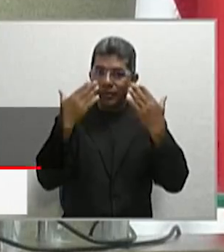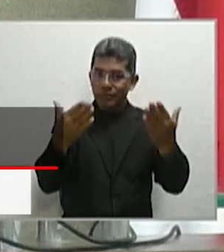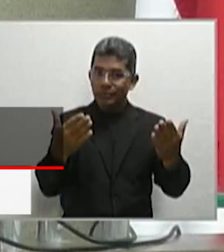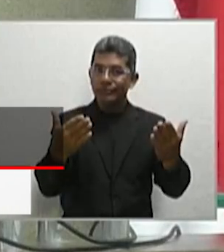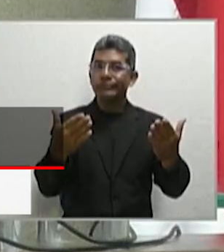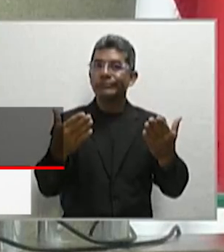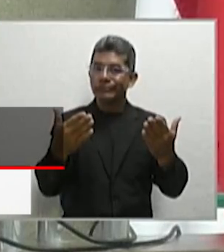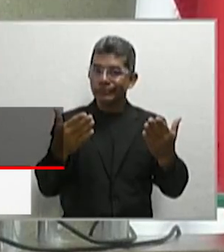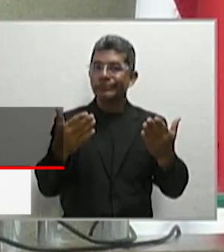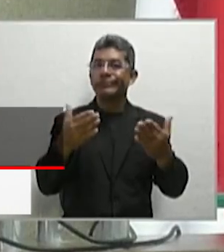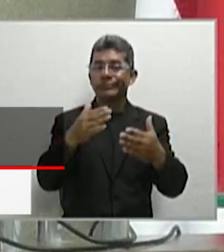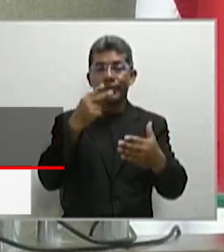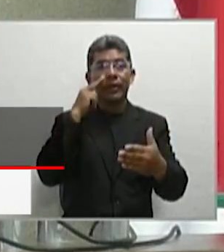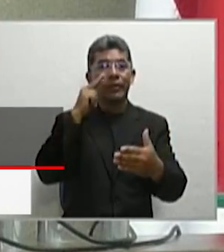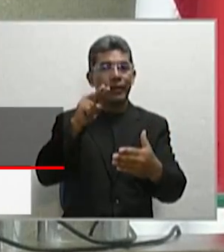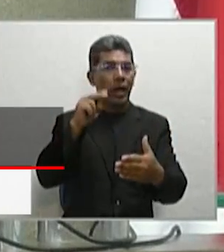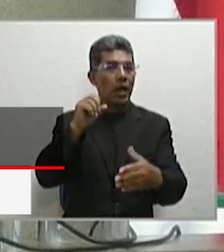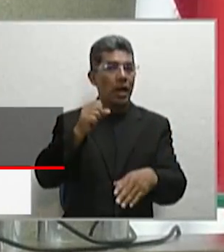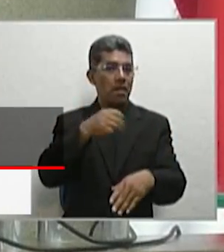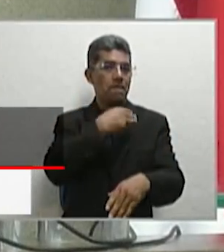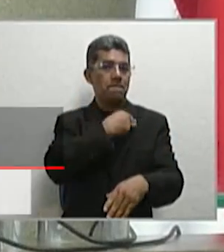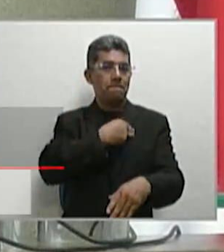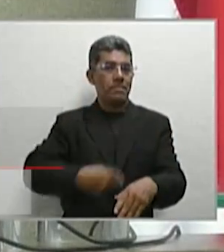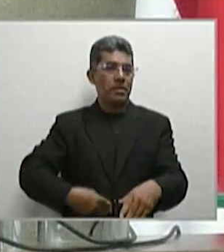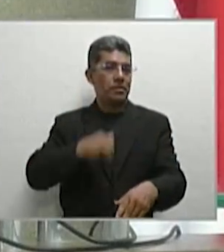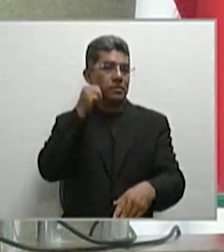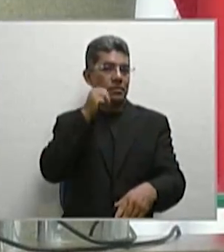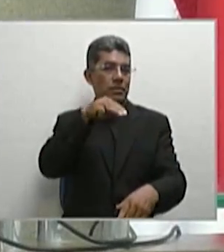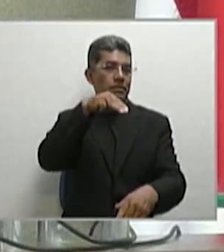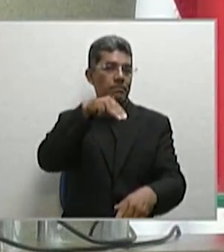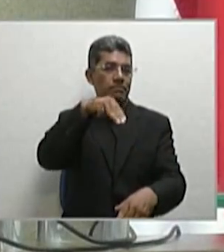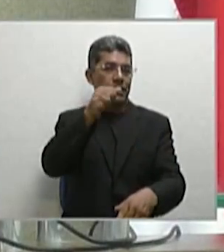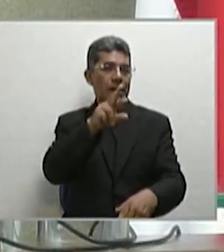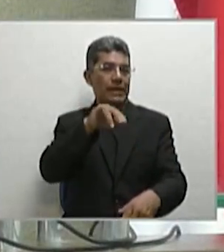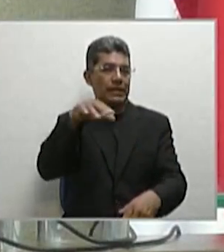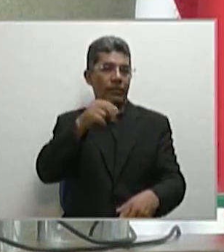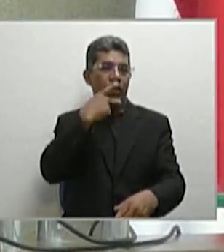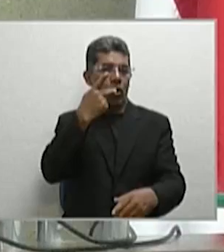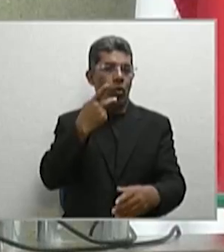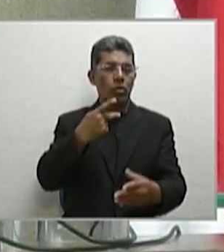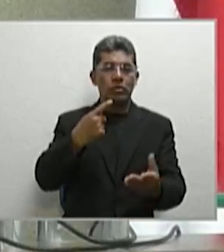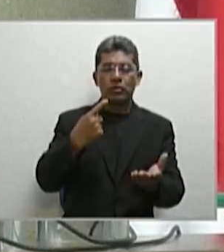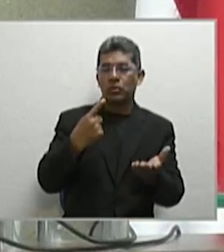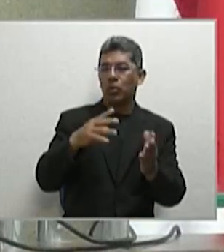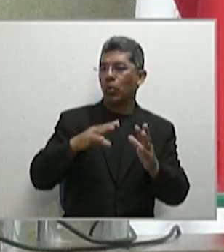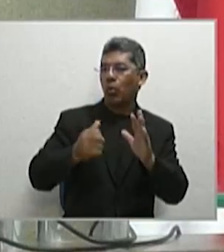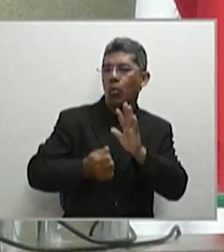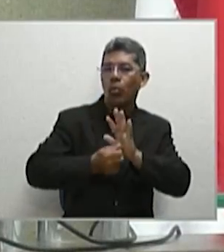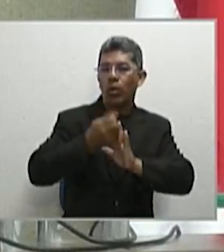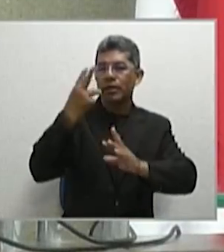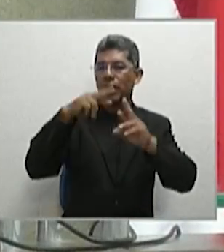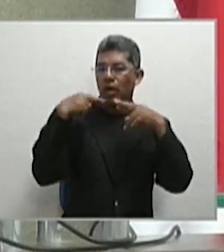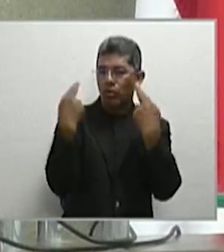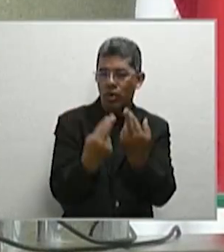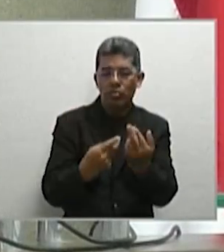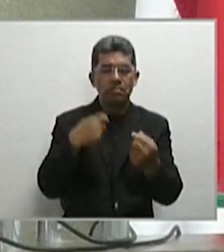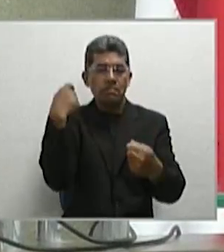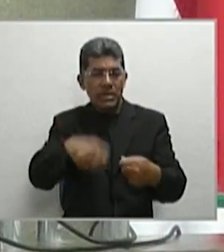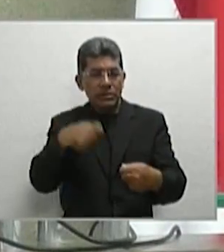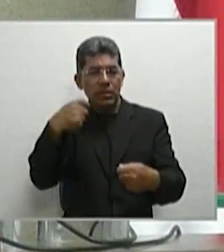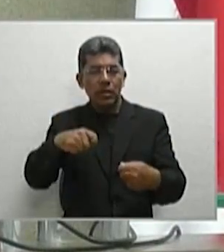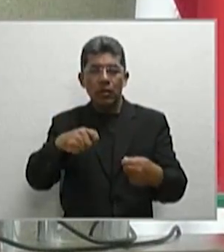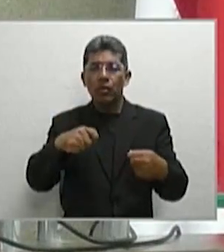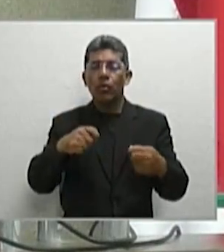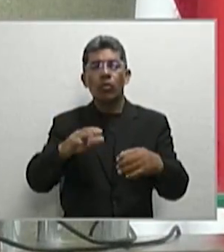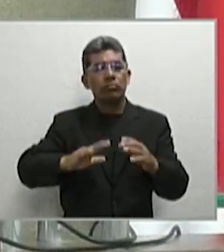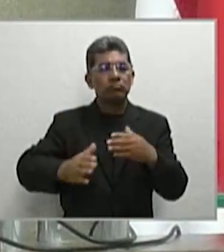Marina Silva e diz: nós vamos fazer quantas reuniões forem preciso, o tempo